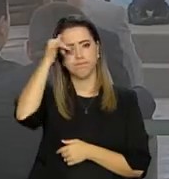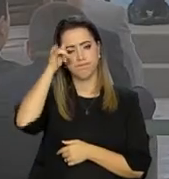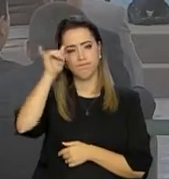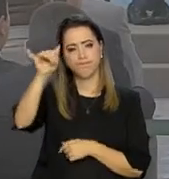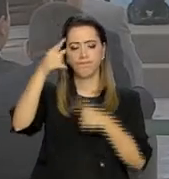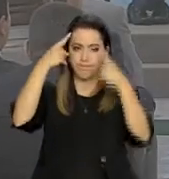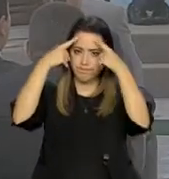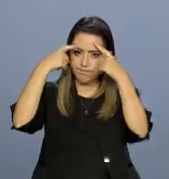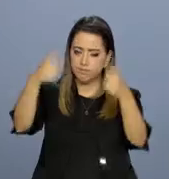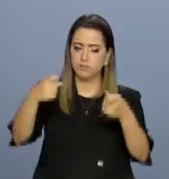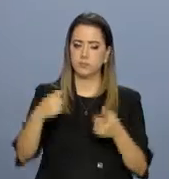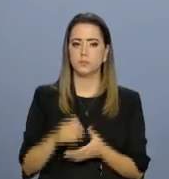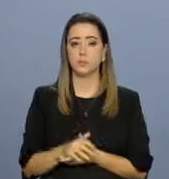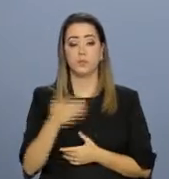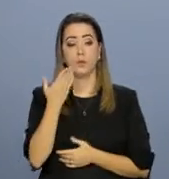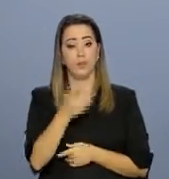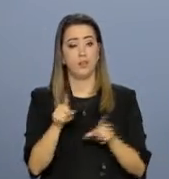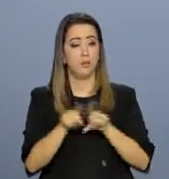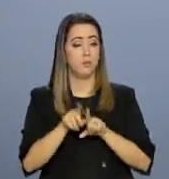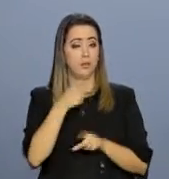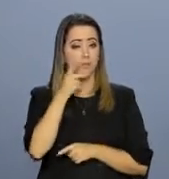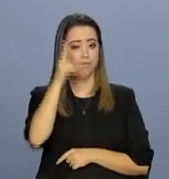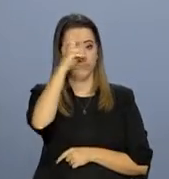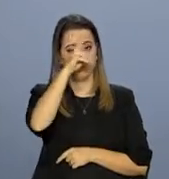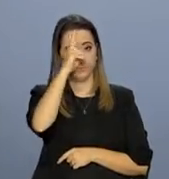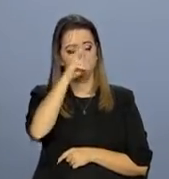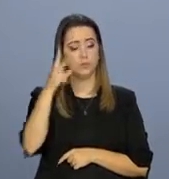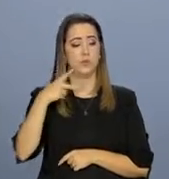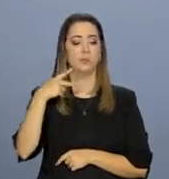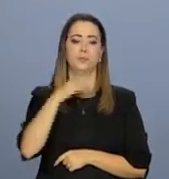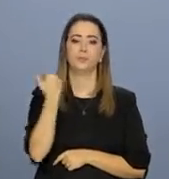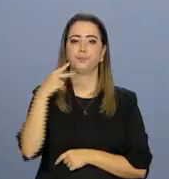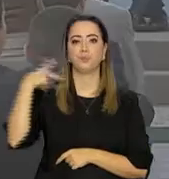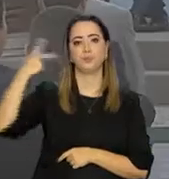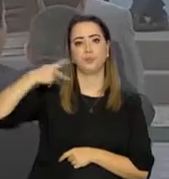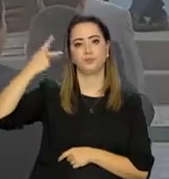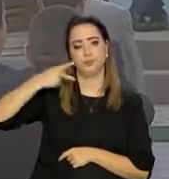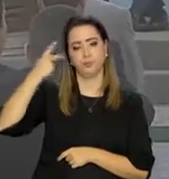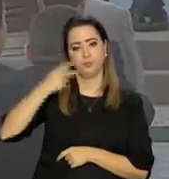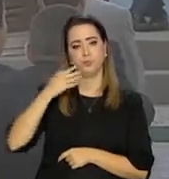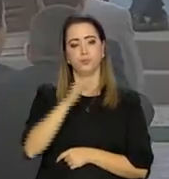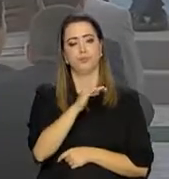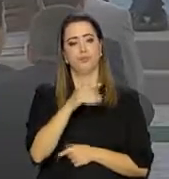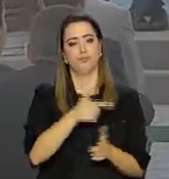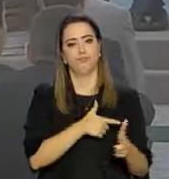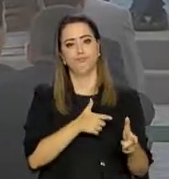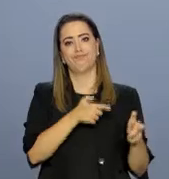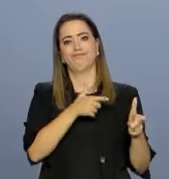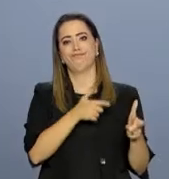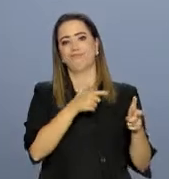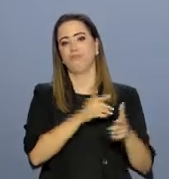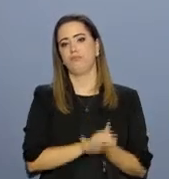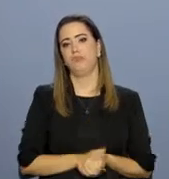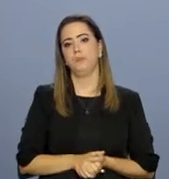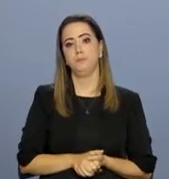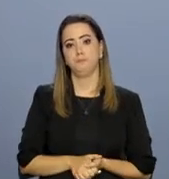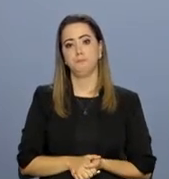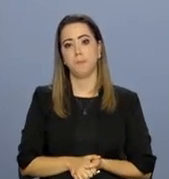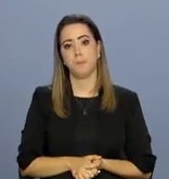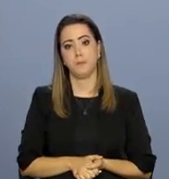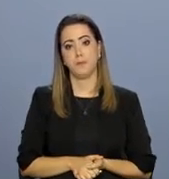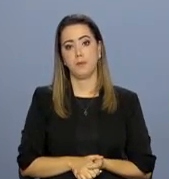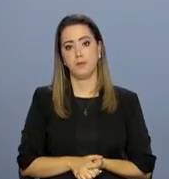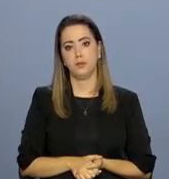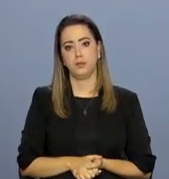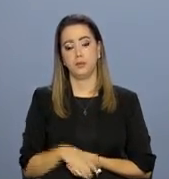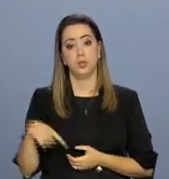à violência de jovens e também lembrou a morte da vereadora Marielle Franco, assassinada no Rio de Janeiro. Dentro dessa geração,